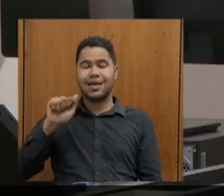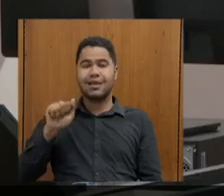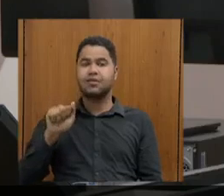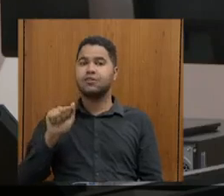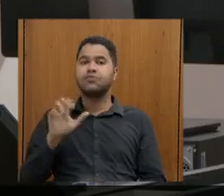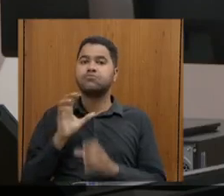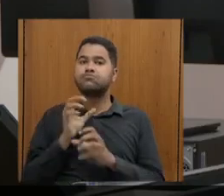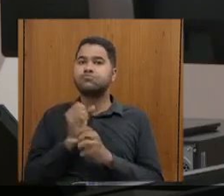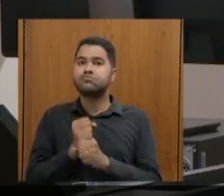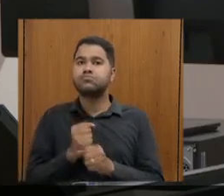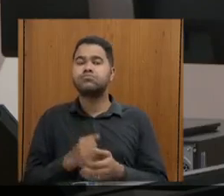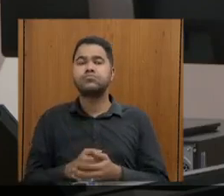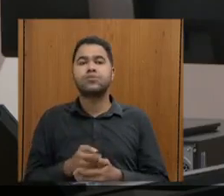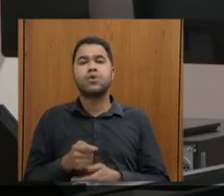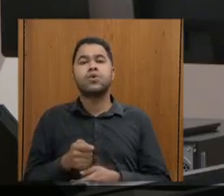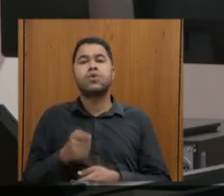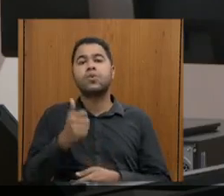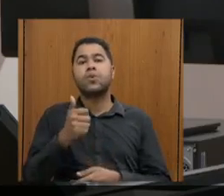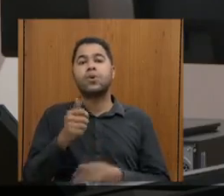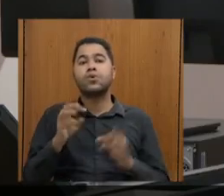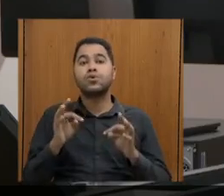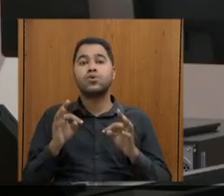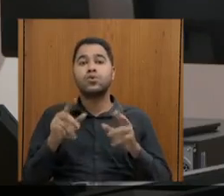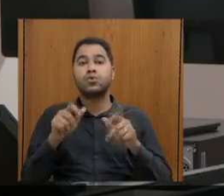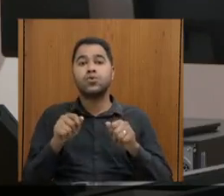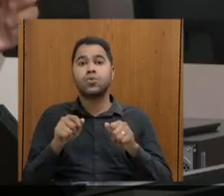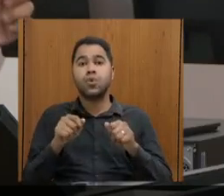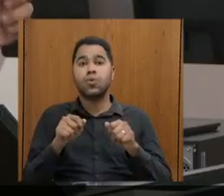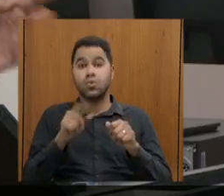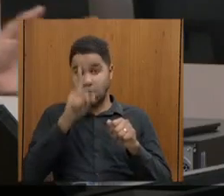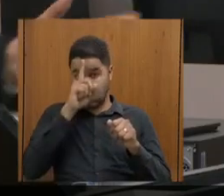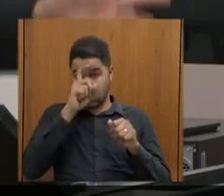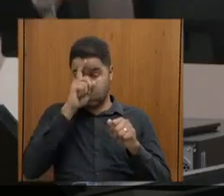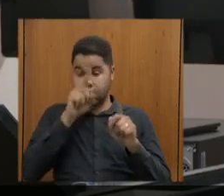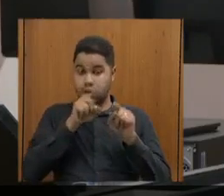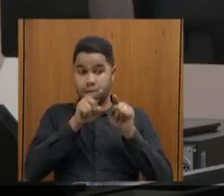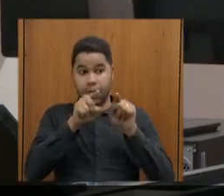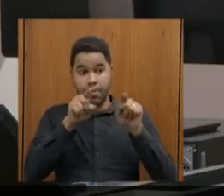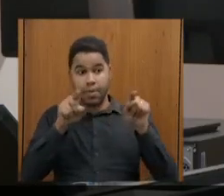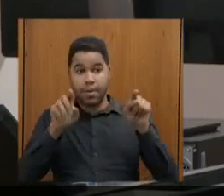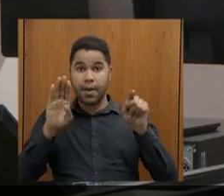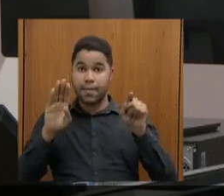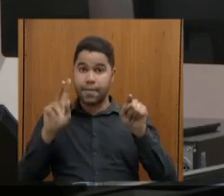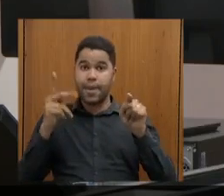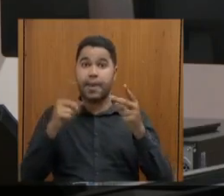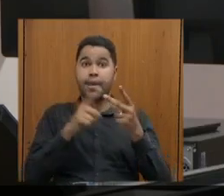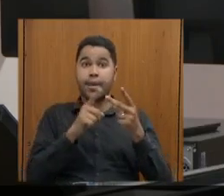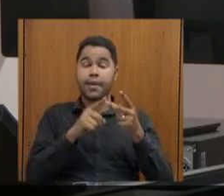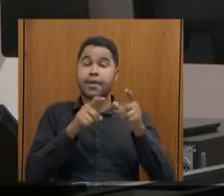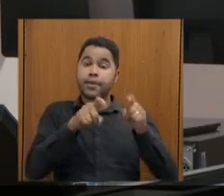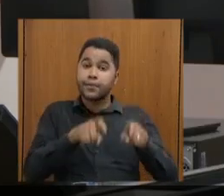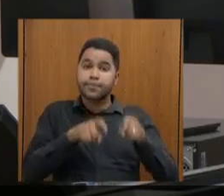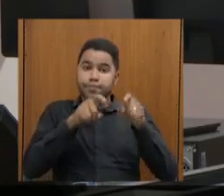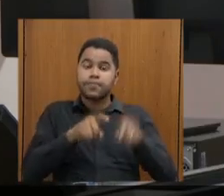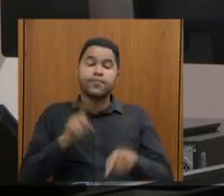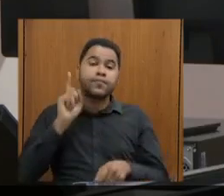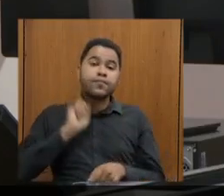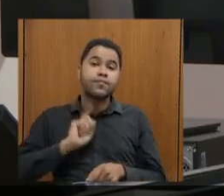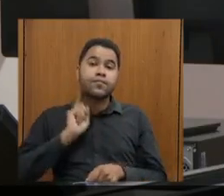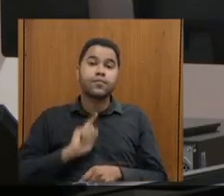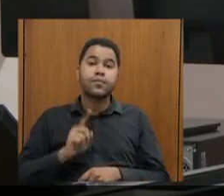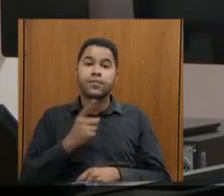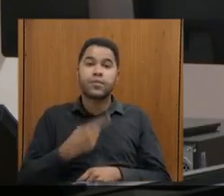levantado quase todos os hospitais de Belo Horizonte e do interior de Minas